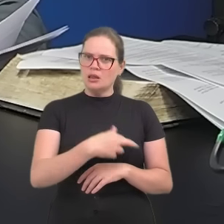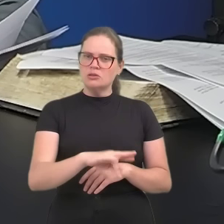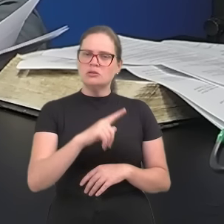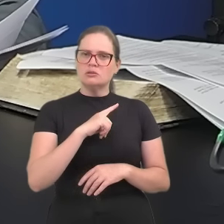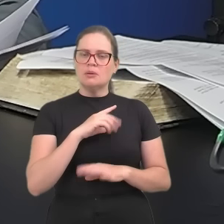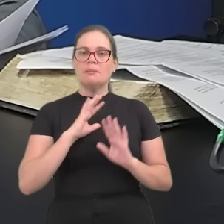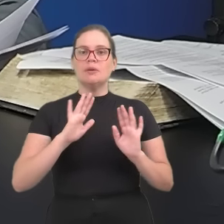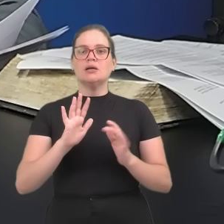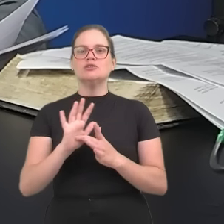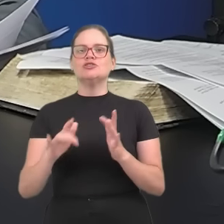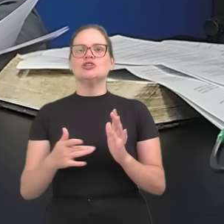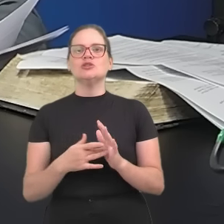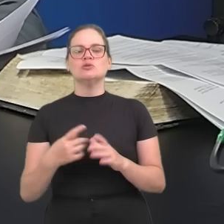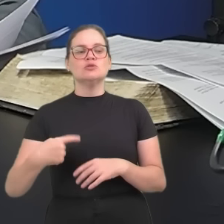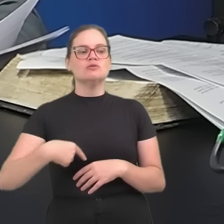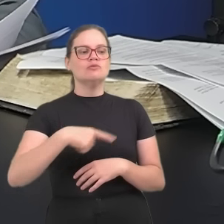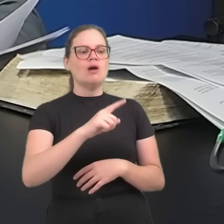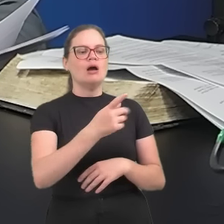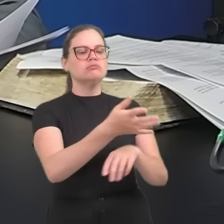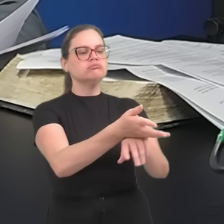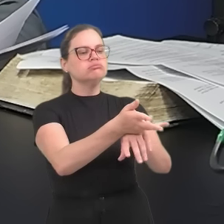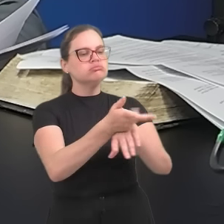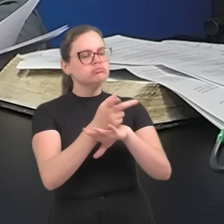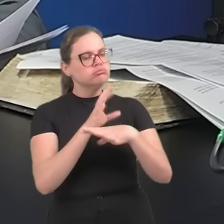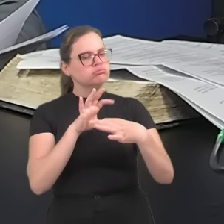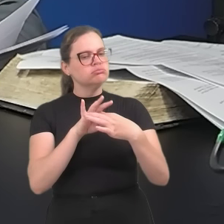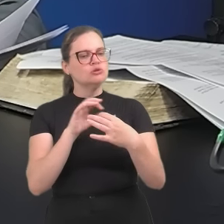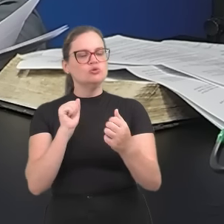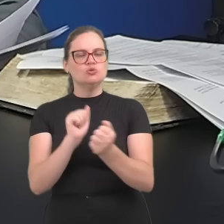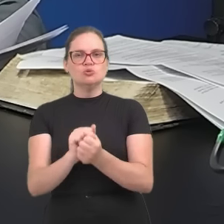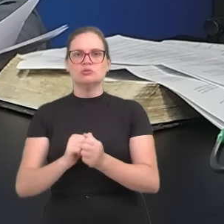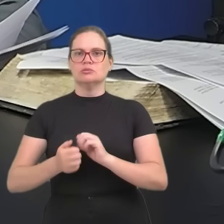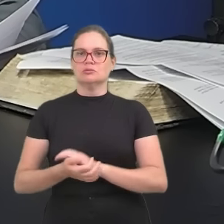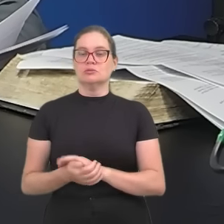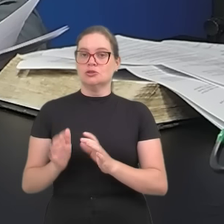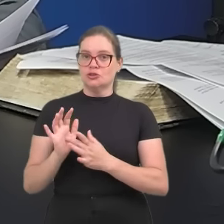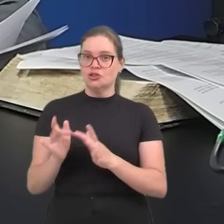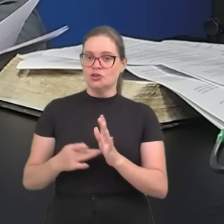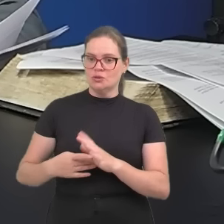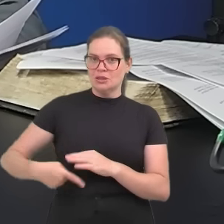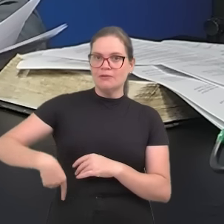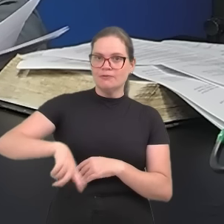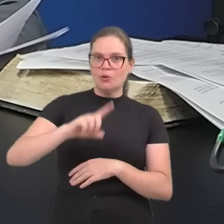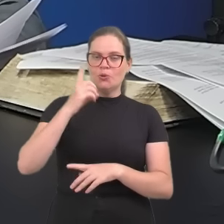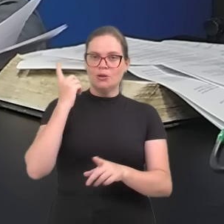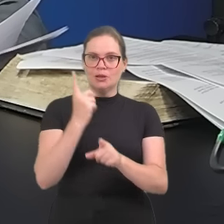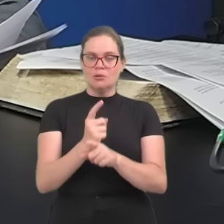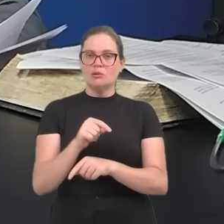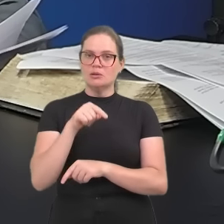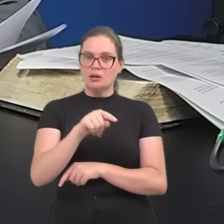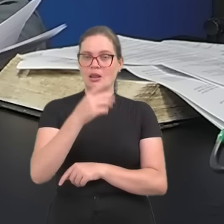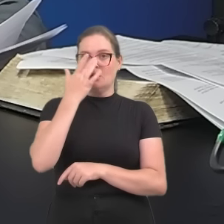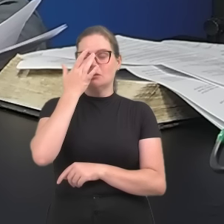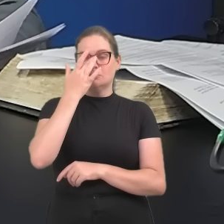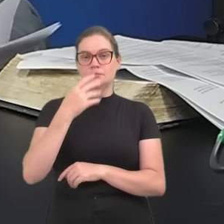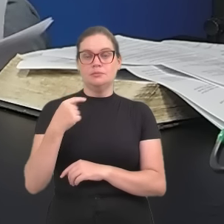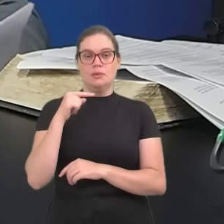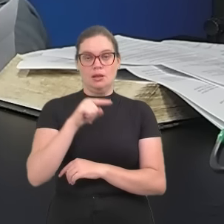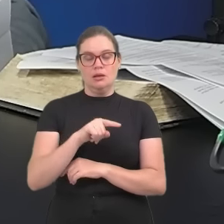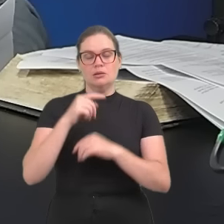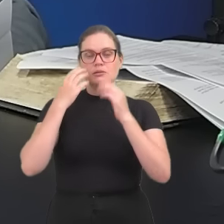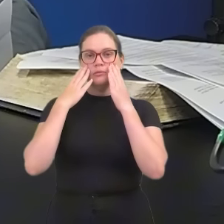palavra fala que Jesus foi ao seu encontro. Jesus foi atrás dele. E foi quando o pastor Evaldo falou que ele